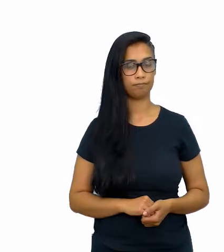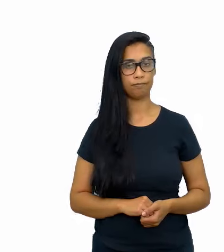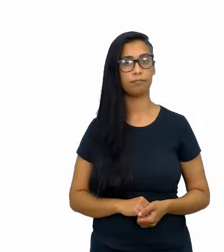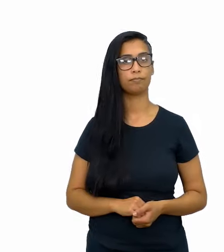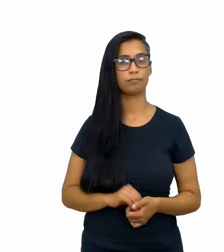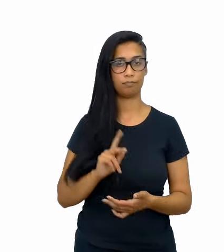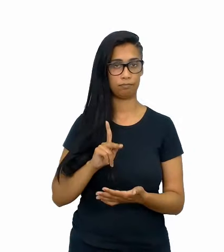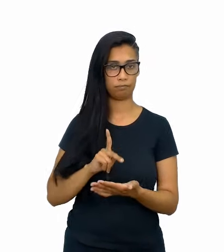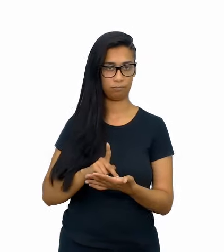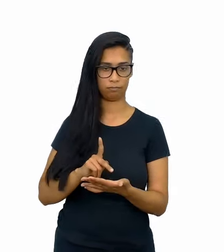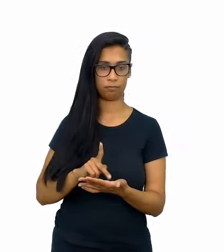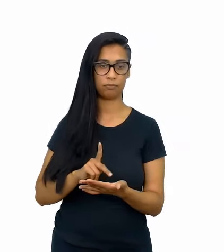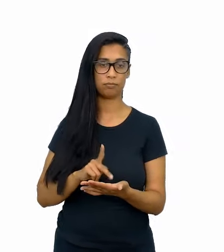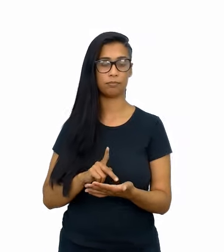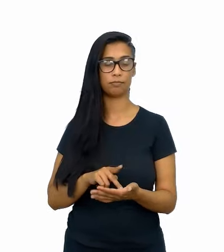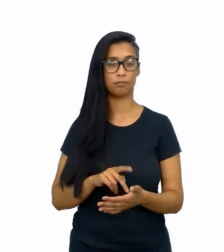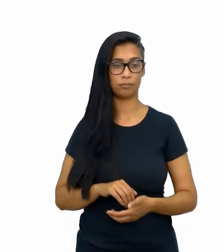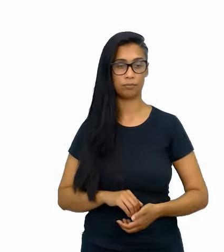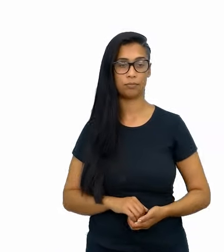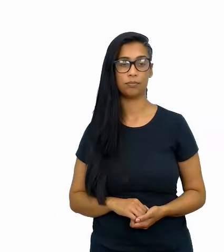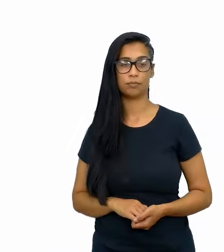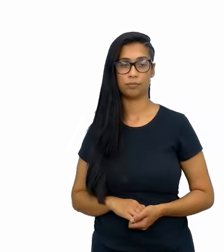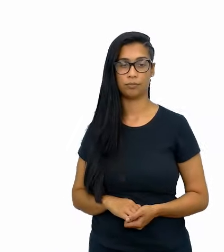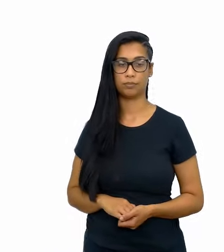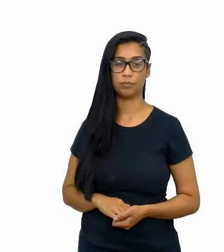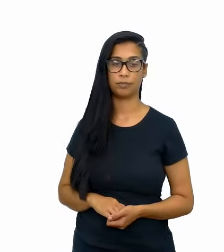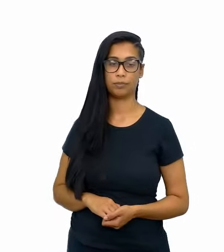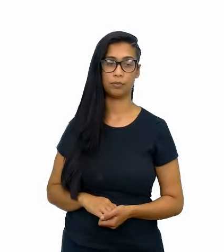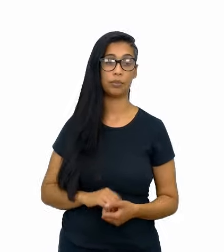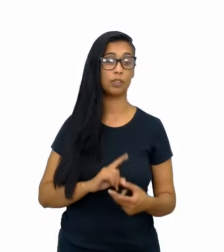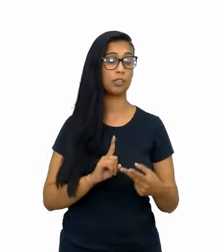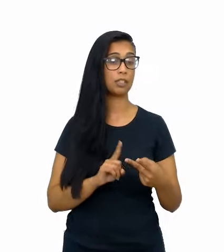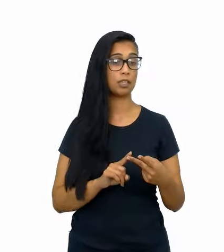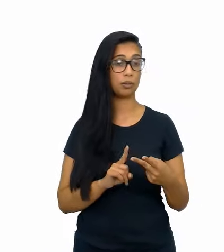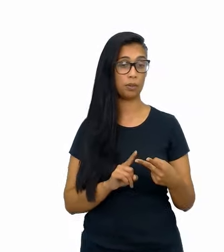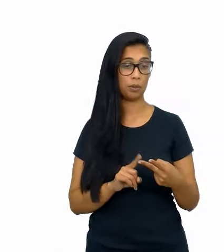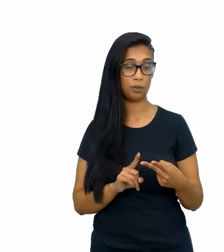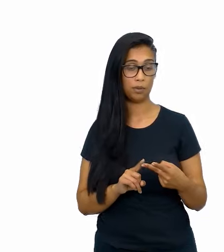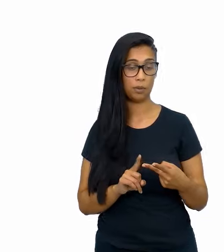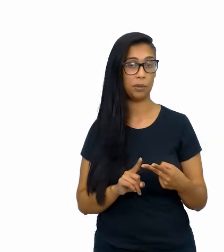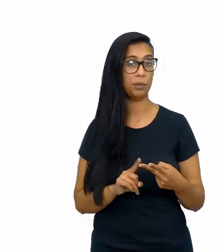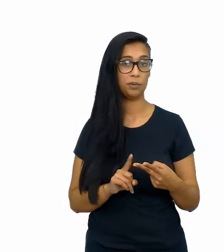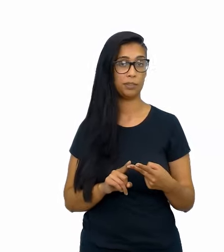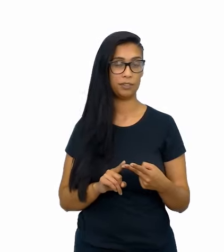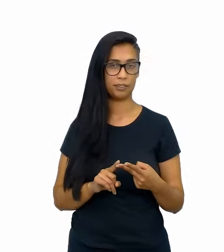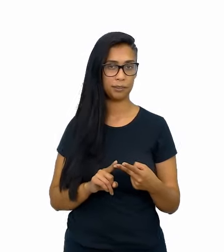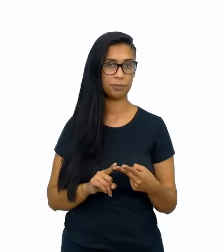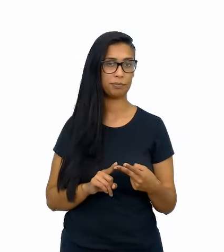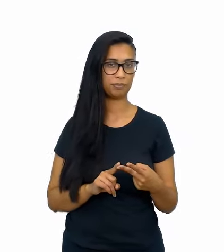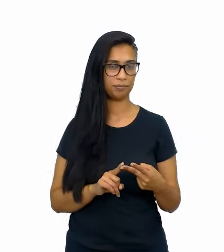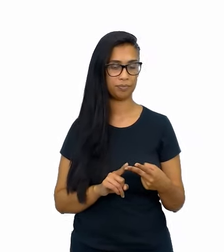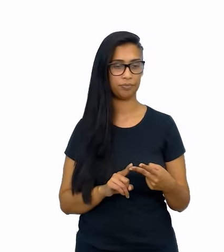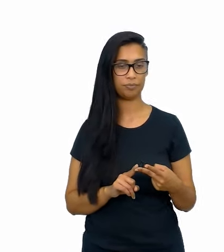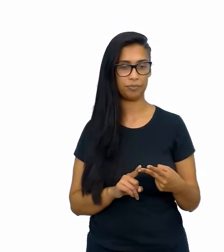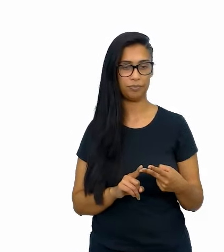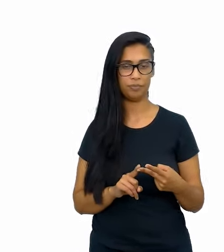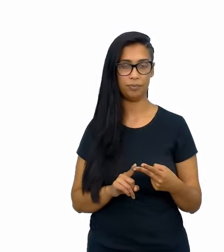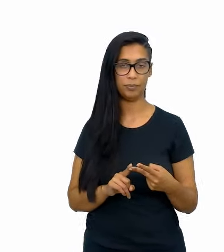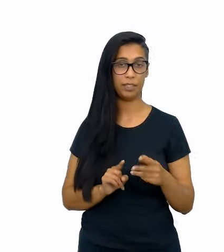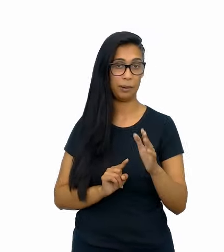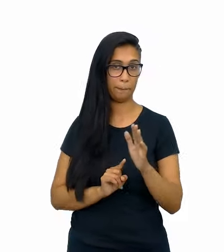de leitura e dos procedimentos para produzir e revisar os textos ao longo do trabalho.